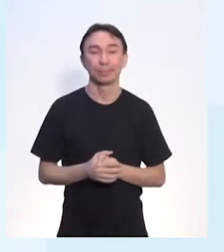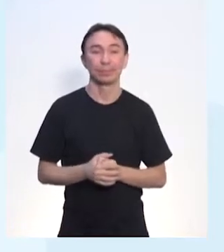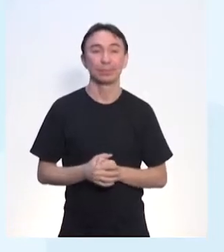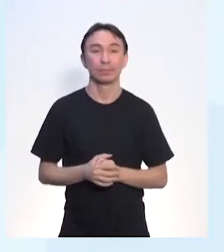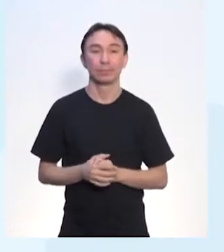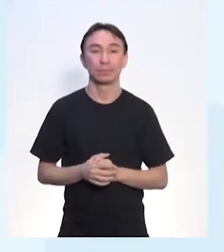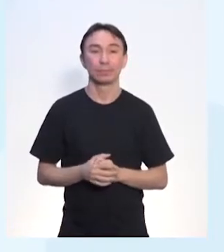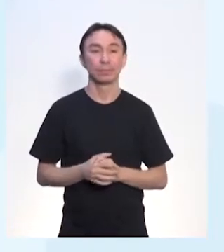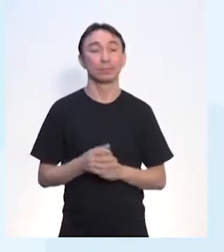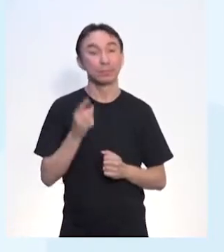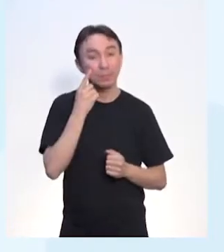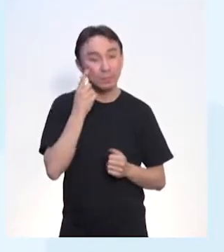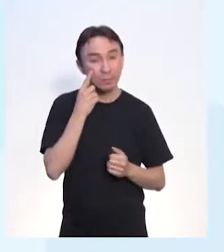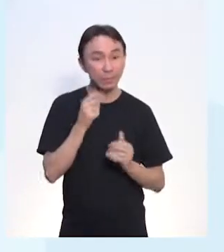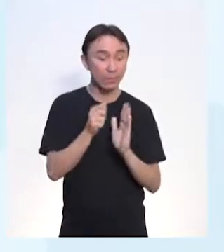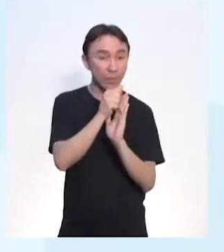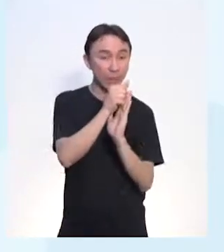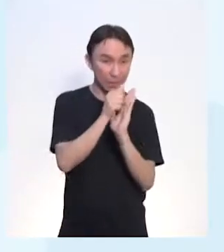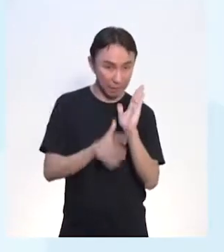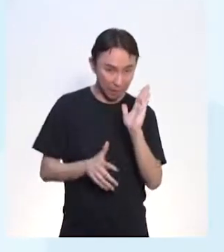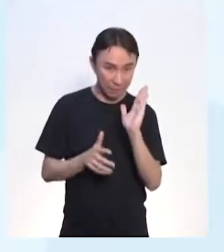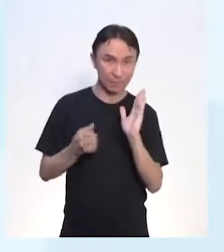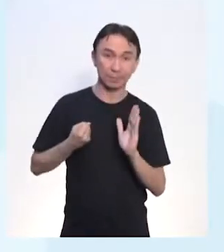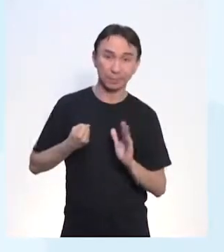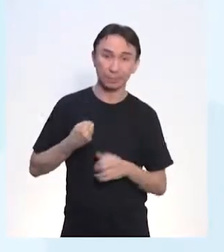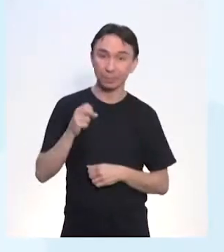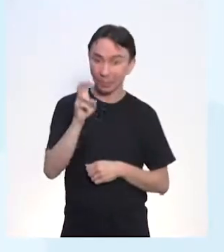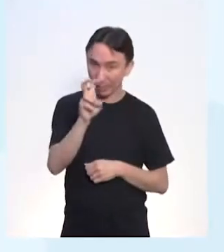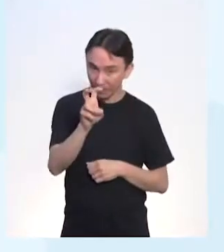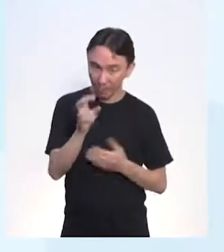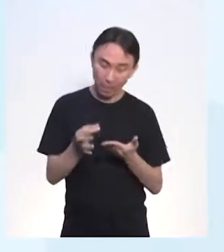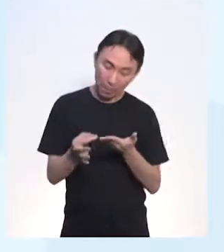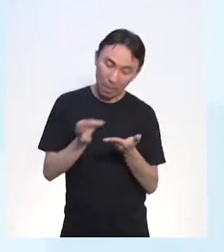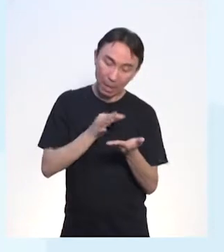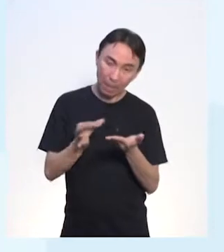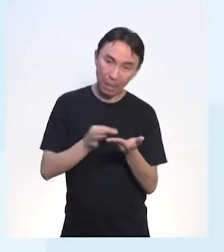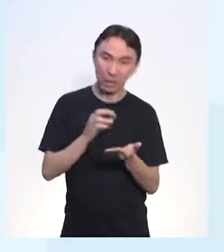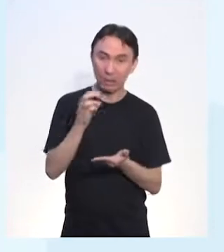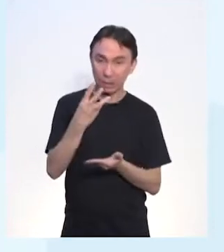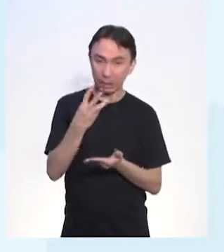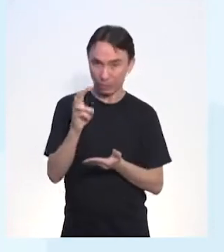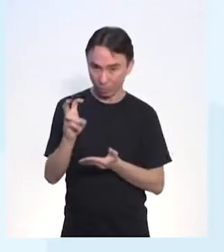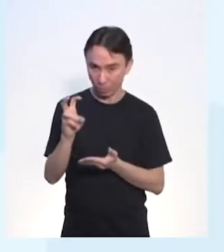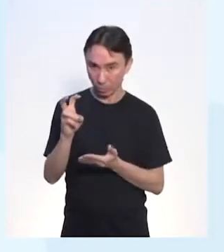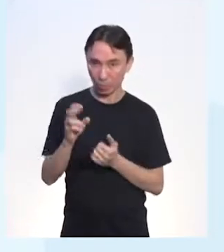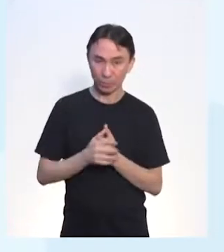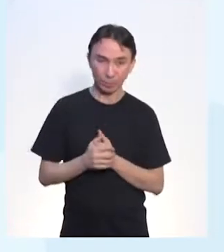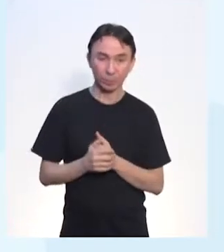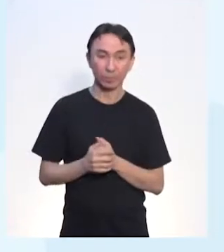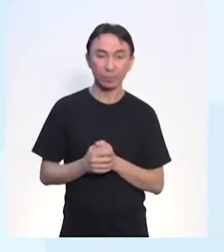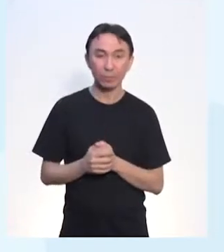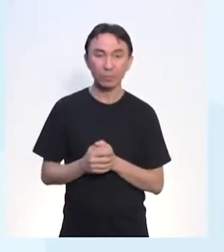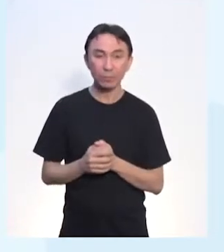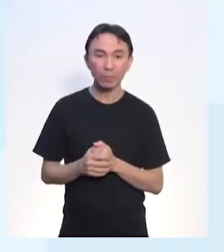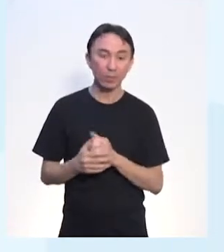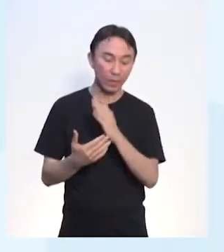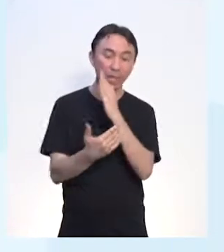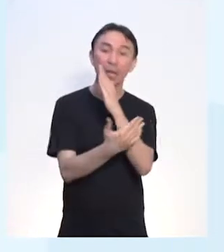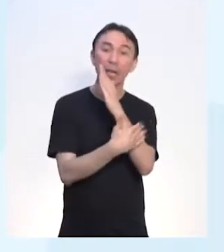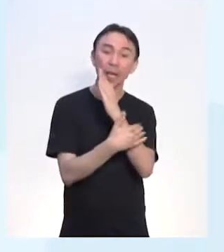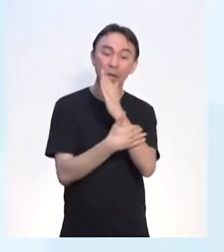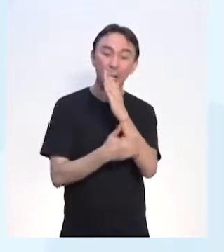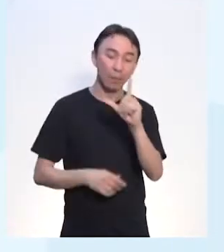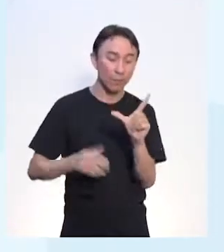observem. Atividade 5, página 35. A medida do lado do